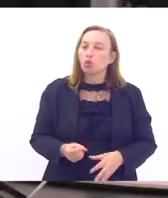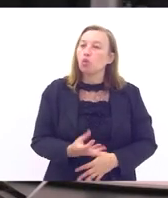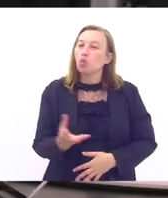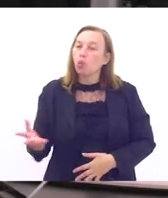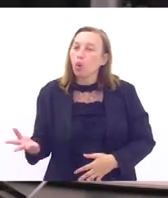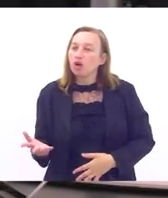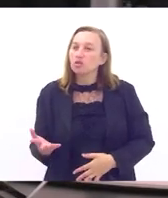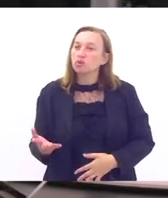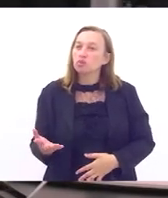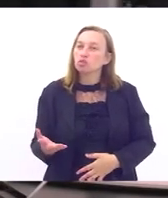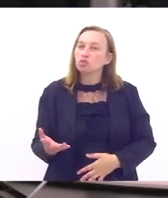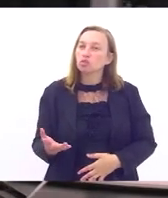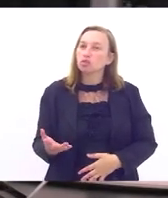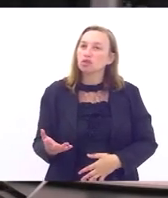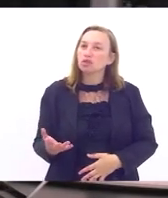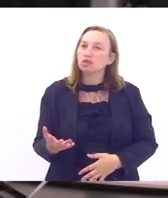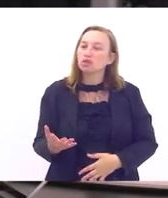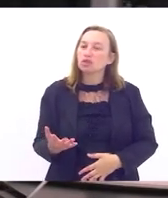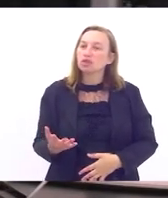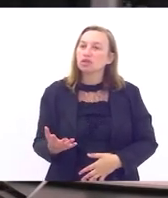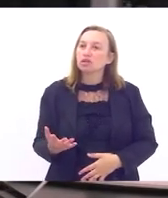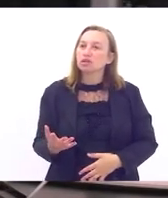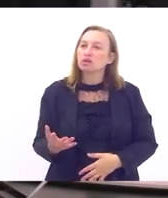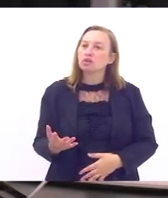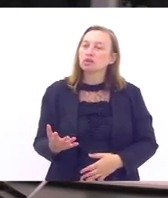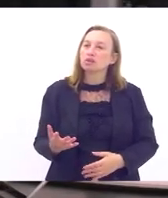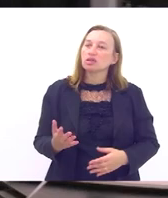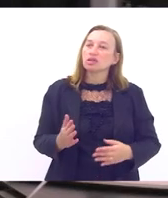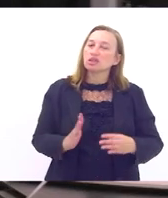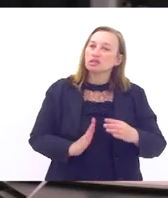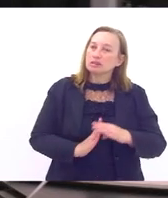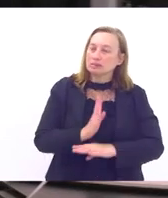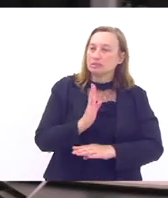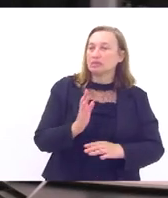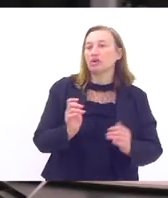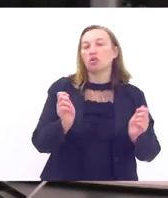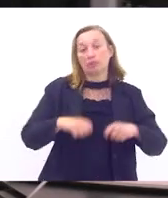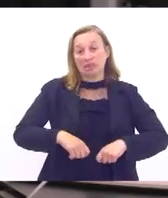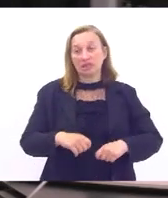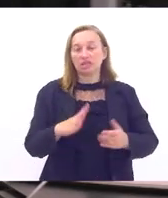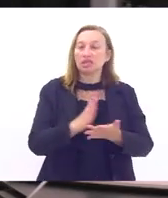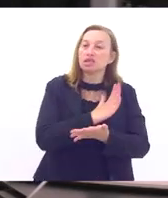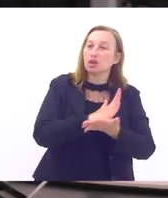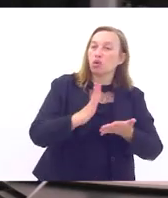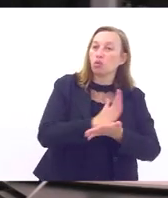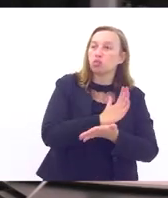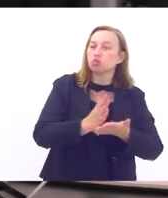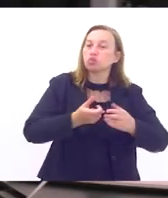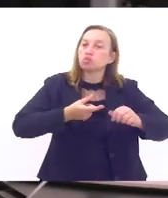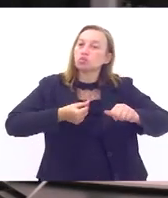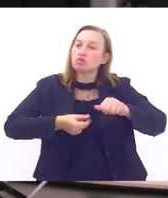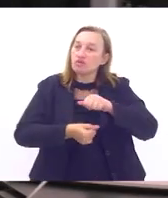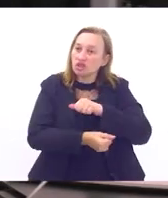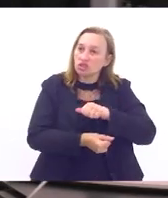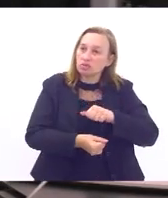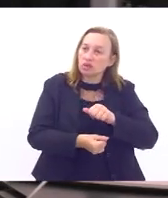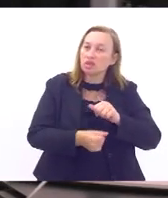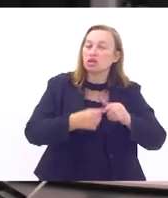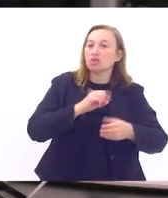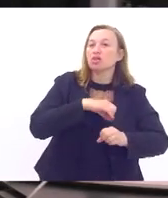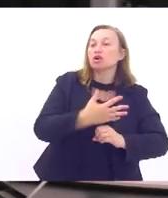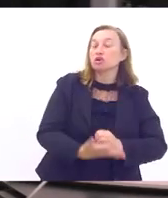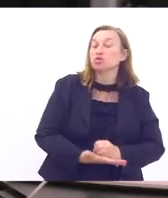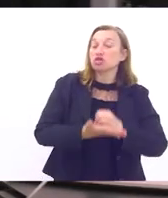a gente extrapola, né, a competência e alguns investimentos, qual a